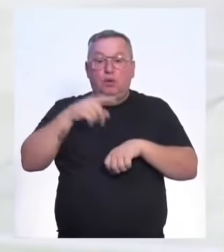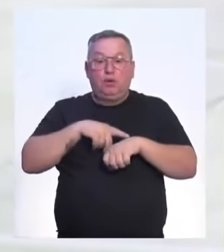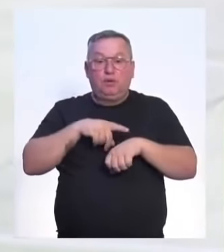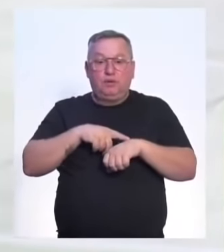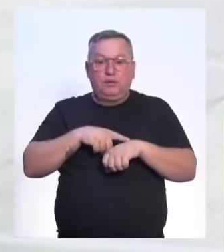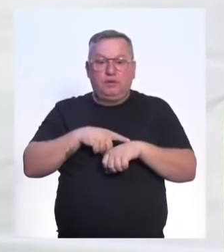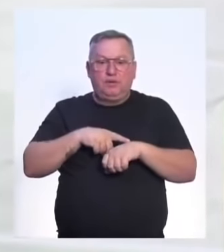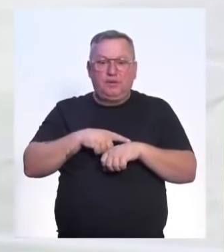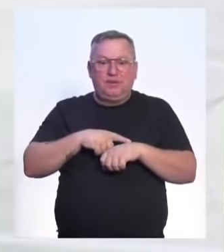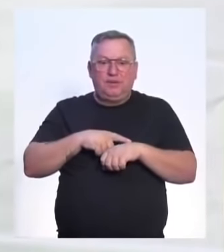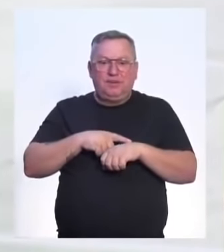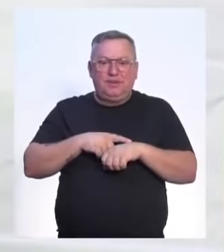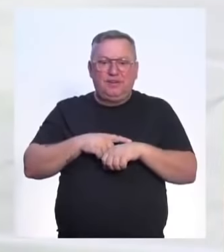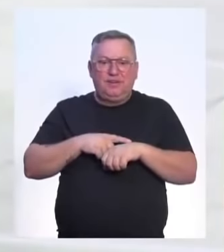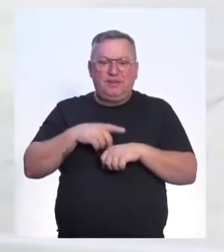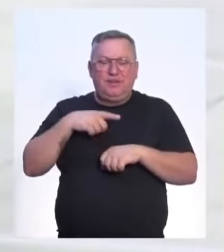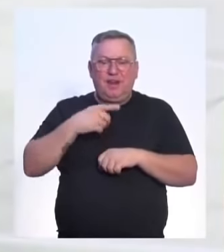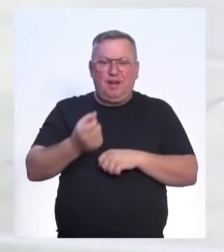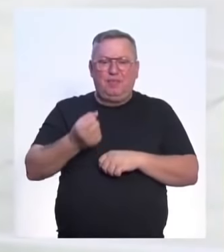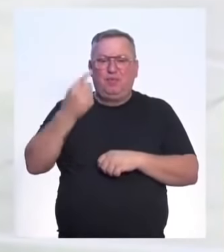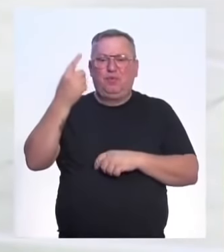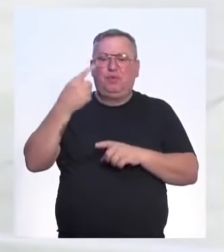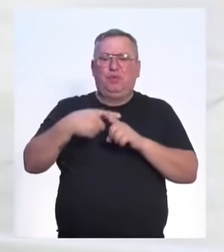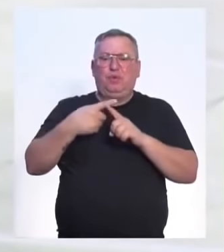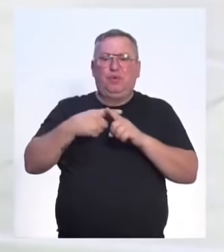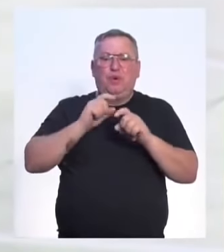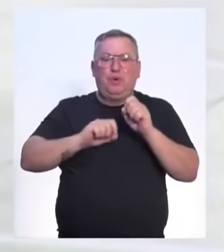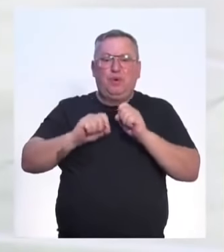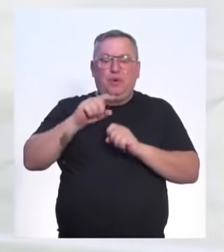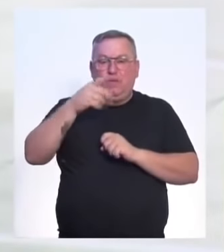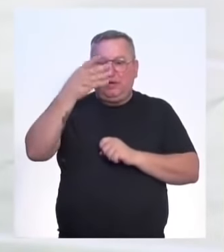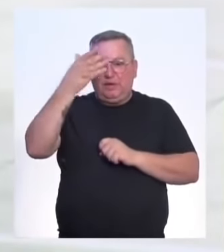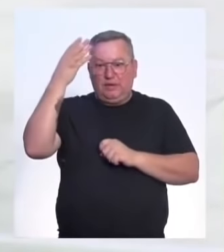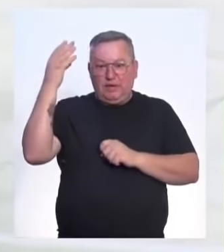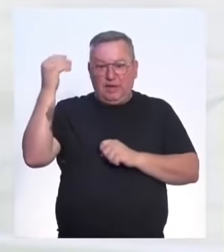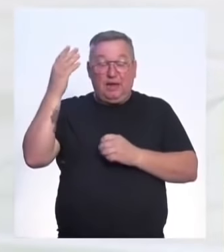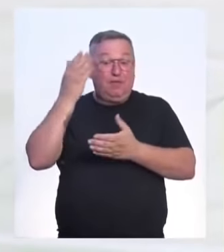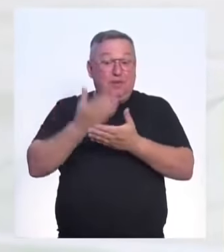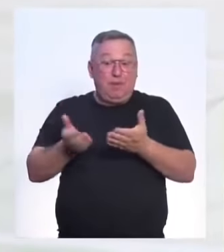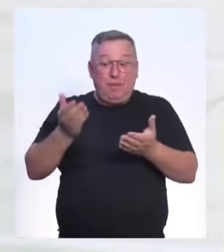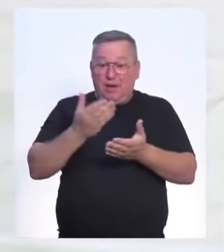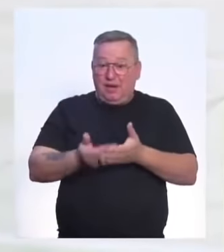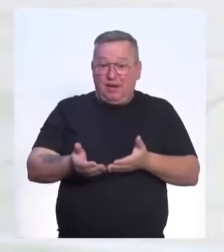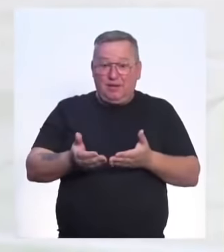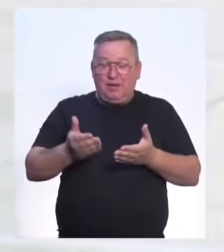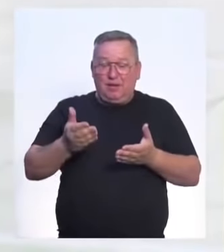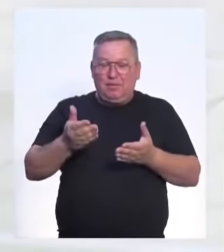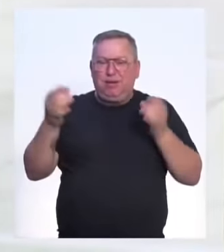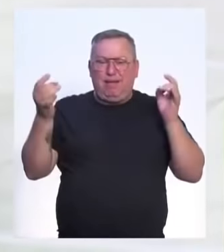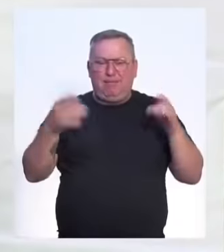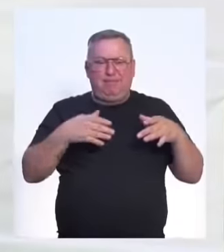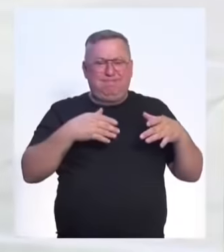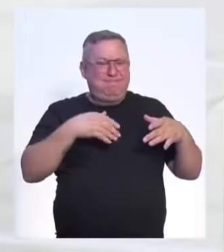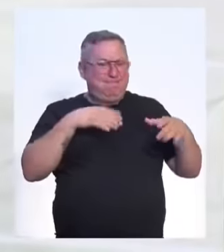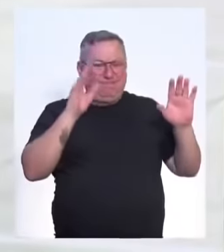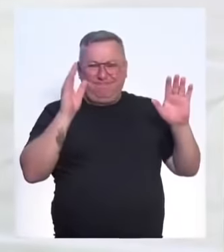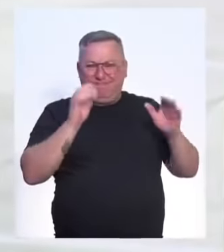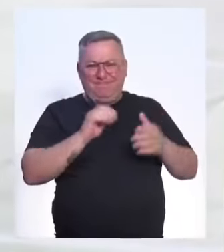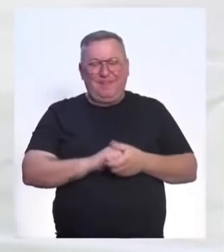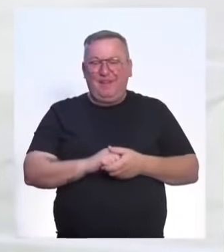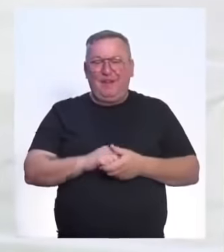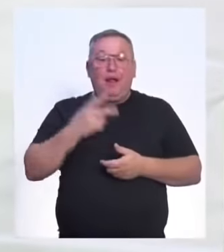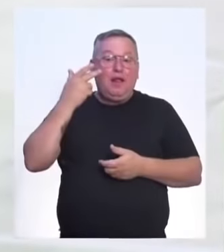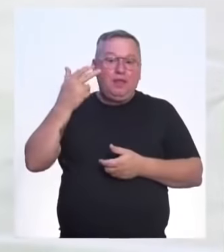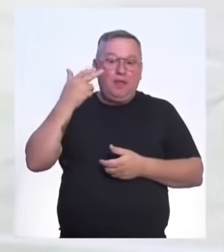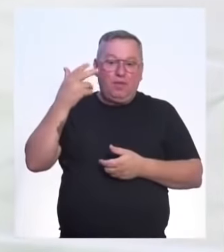dava. É um troço absurdo porque, assim, você esquece, você se perde e aí você desiste. É muito